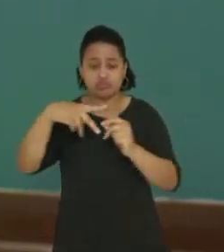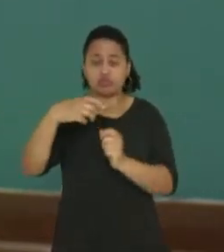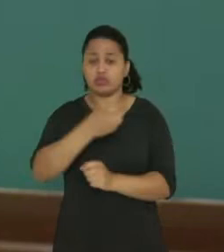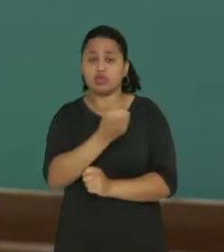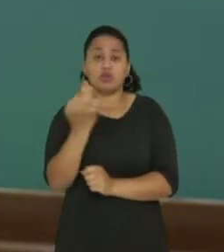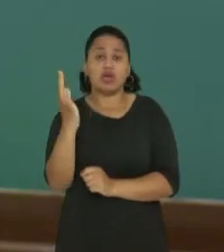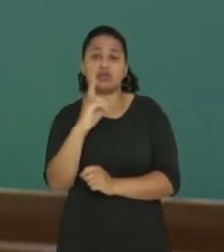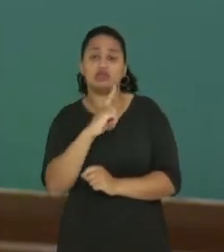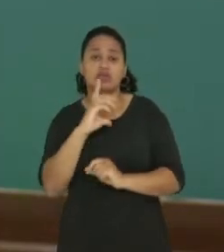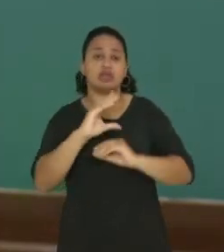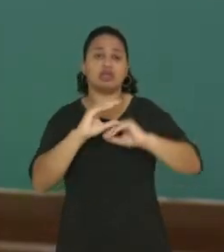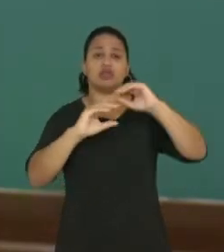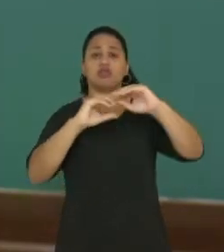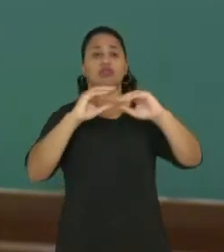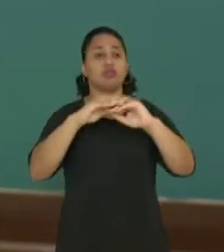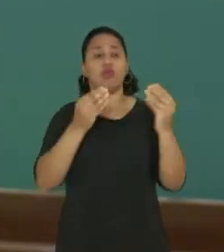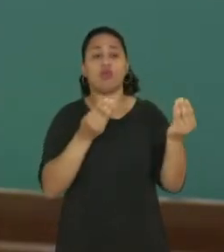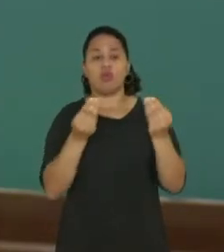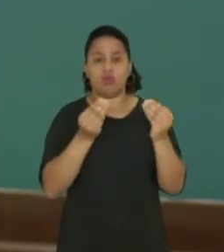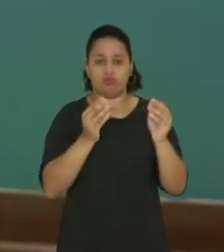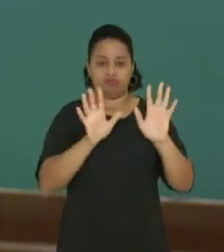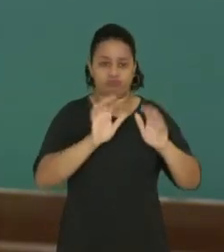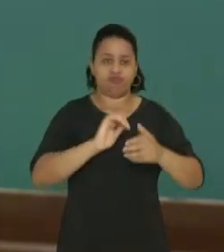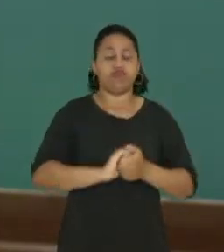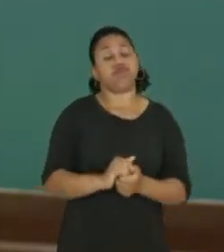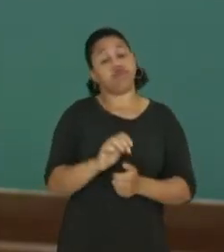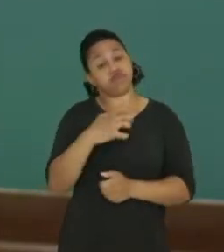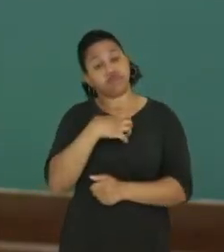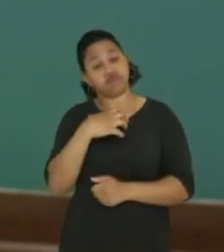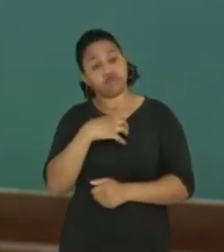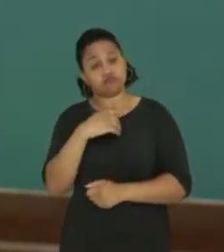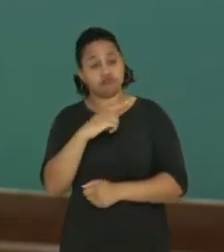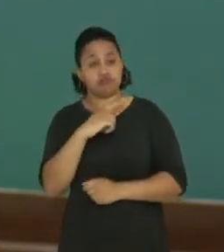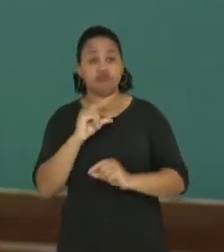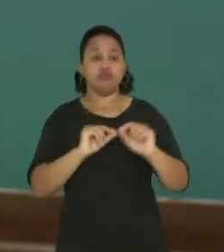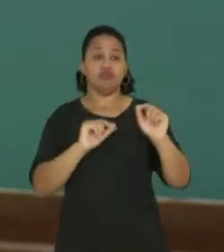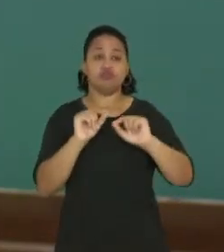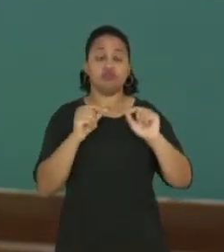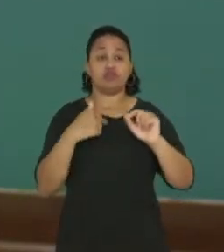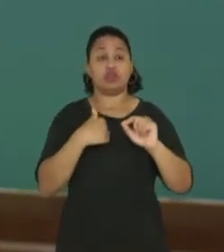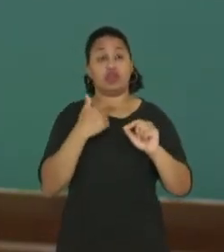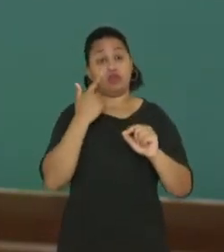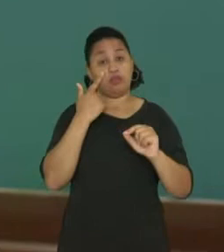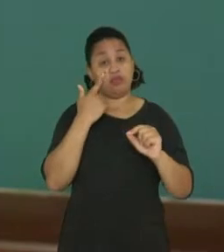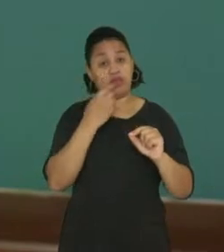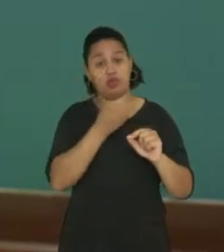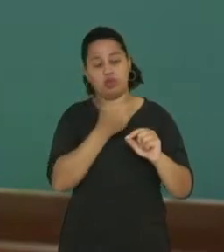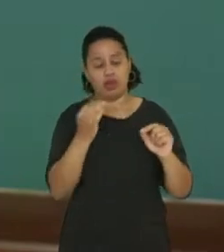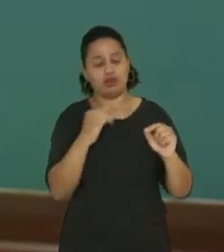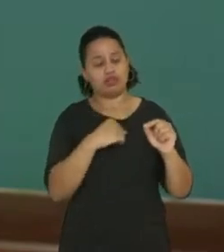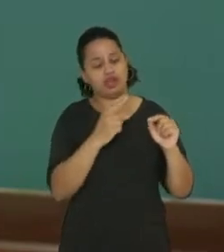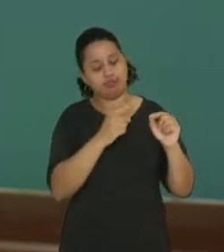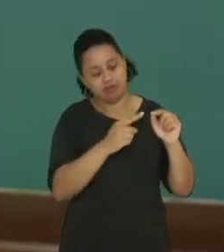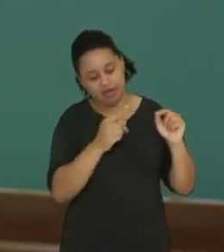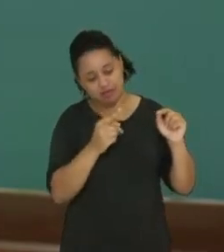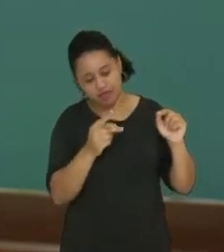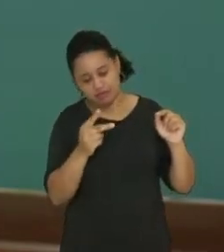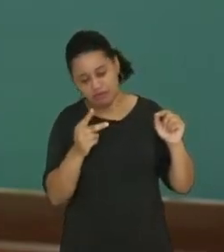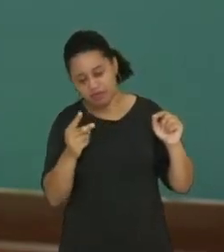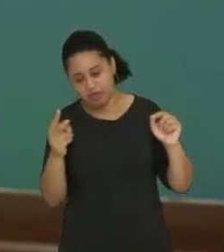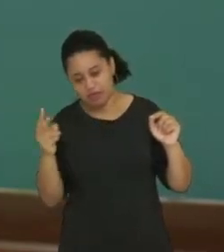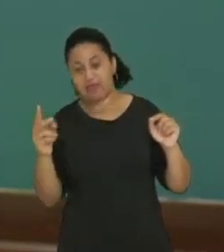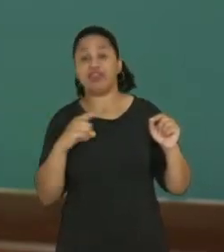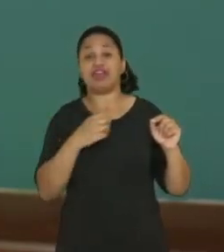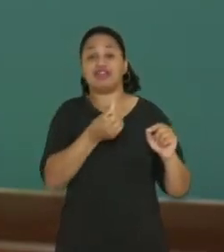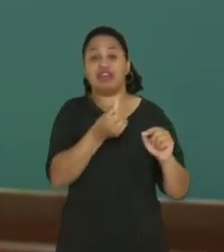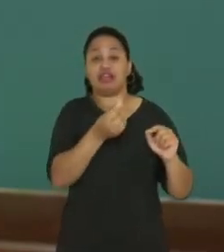esse volume, né? Então, uma coisa que a gente pode fazer é o quê? É contando que a gente tem no comprimento seis